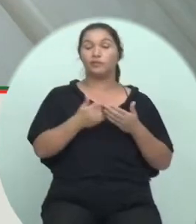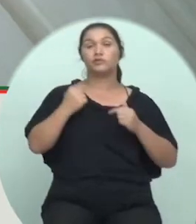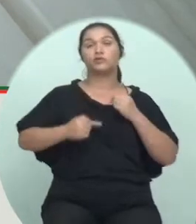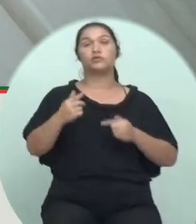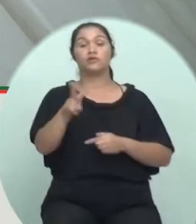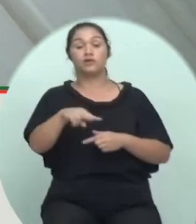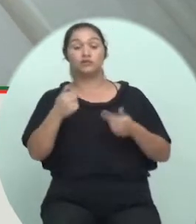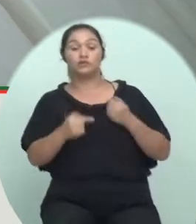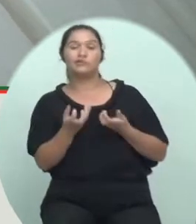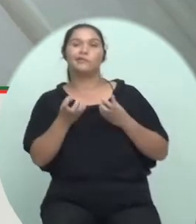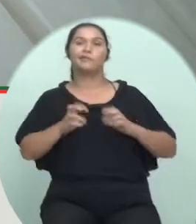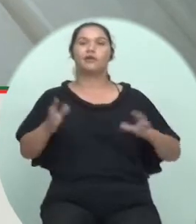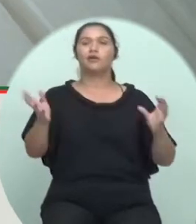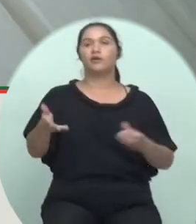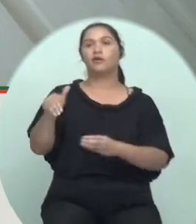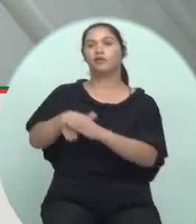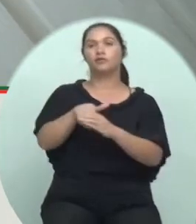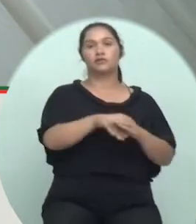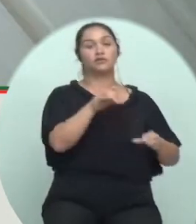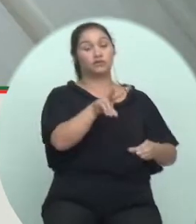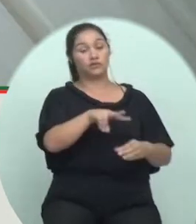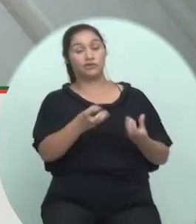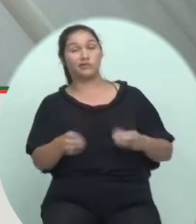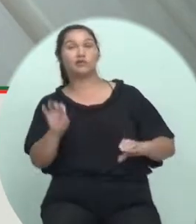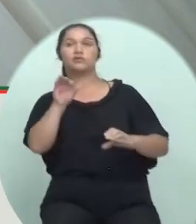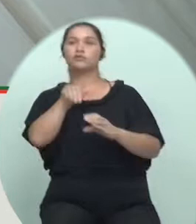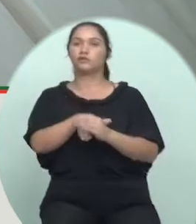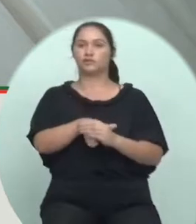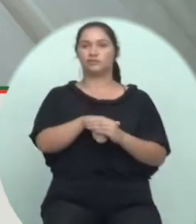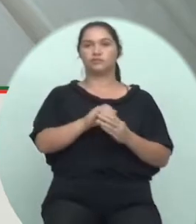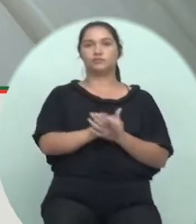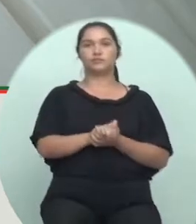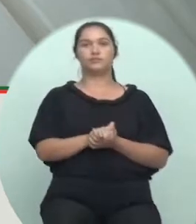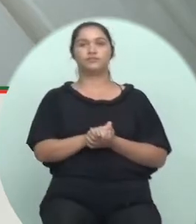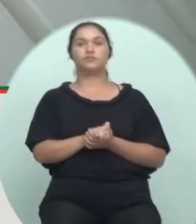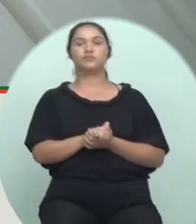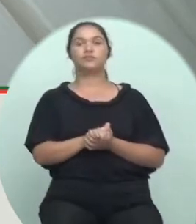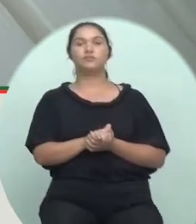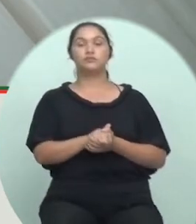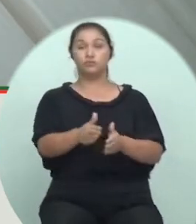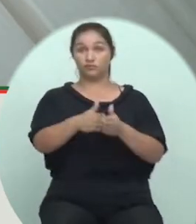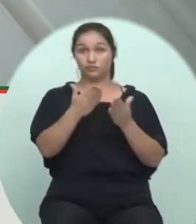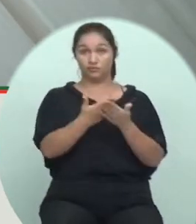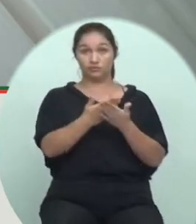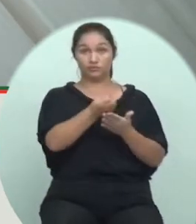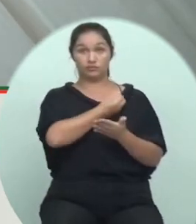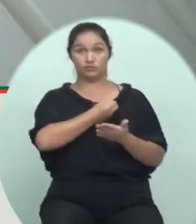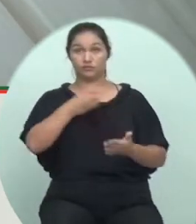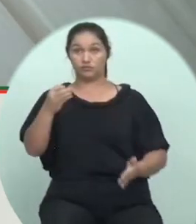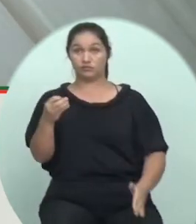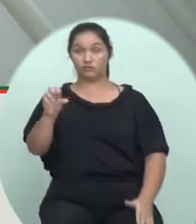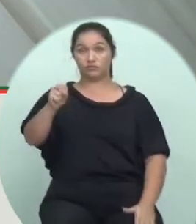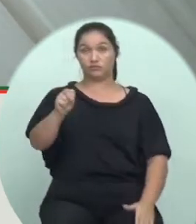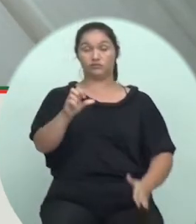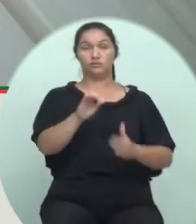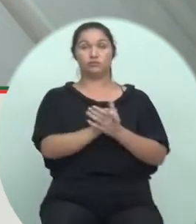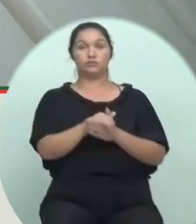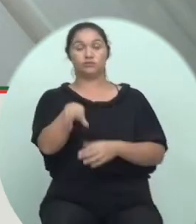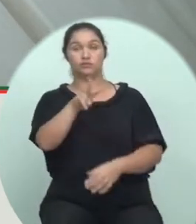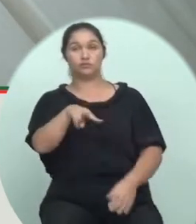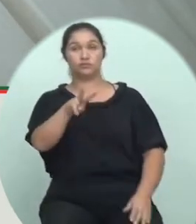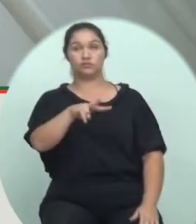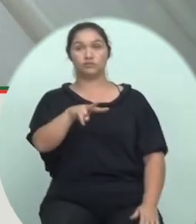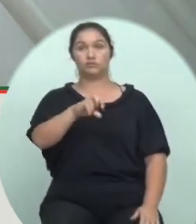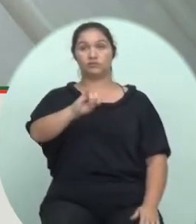votação. Os contrários se manifestem. Aprovado por unanimidade. Requerimento 08/2019,